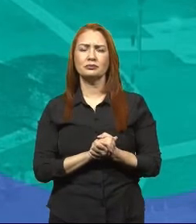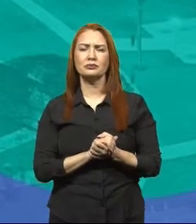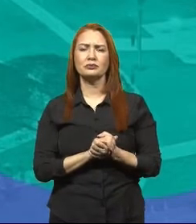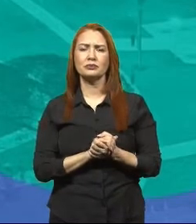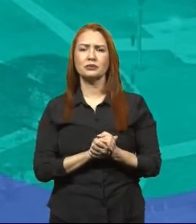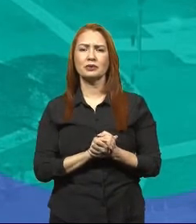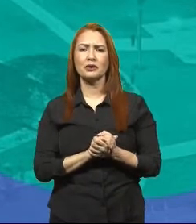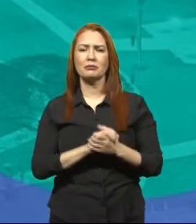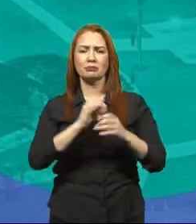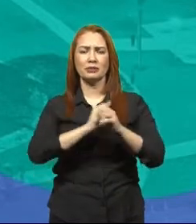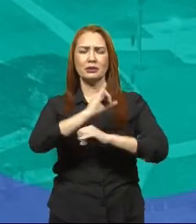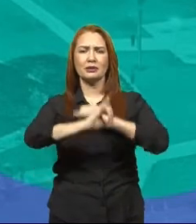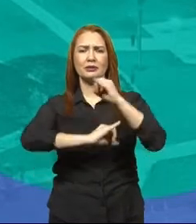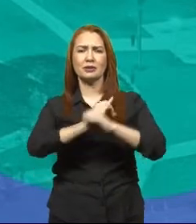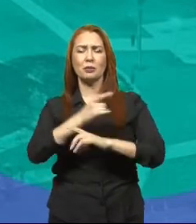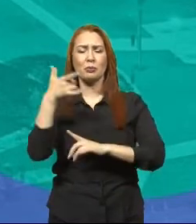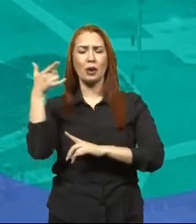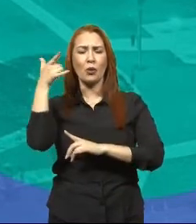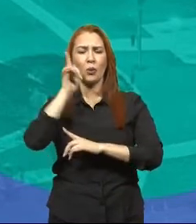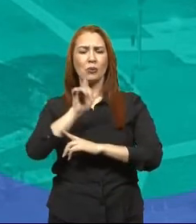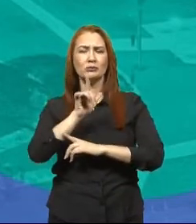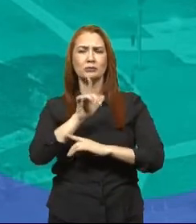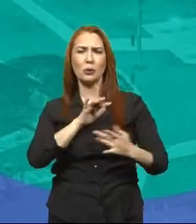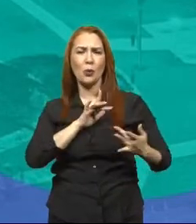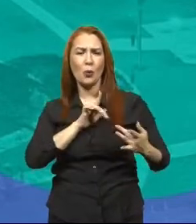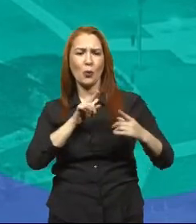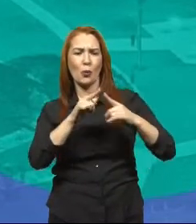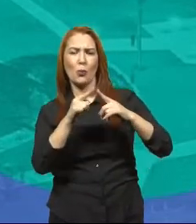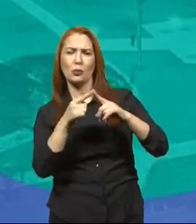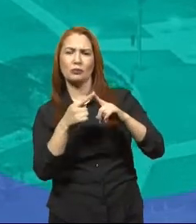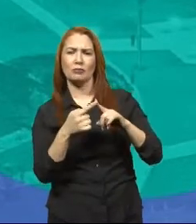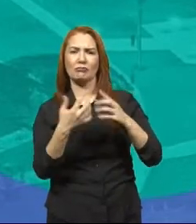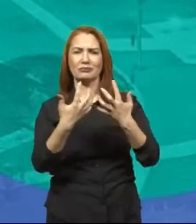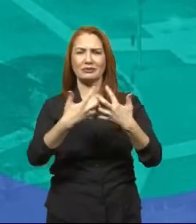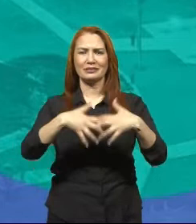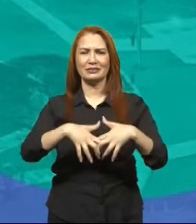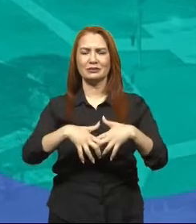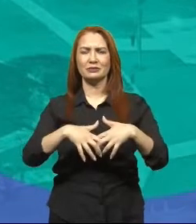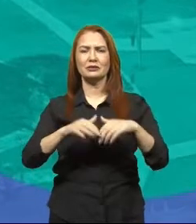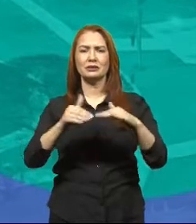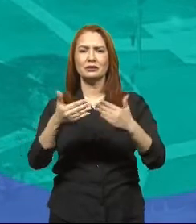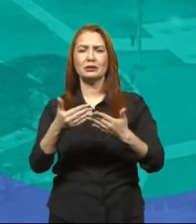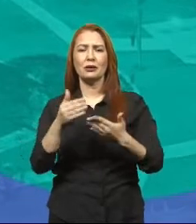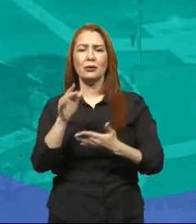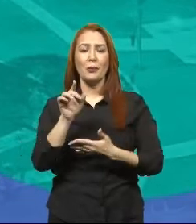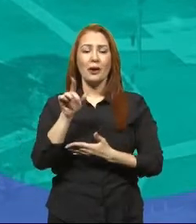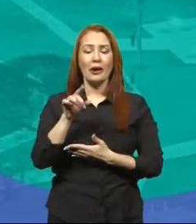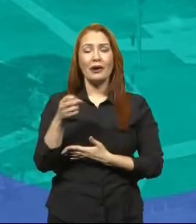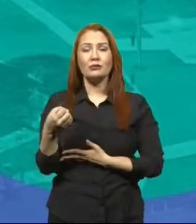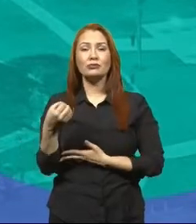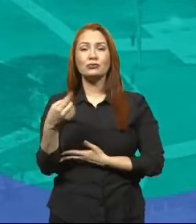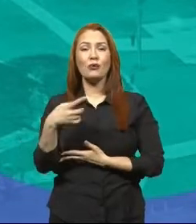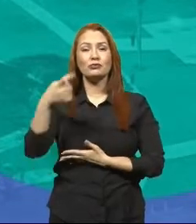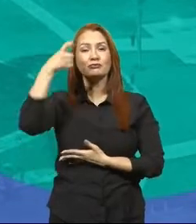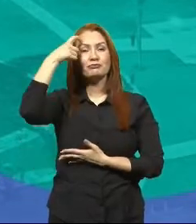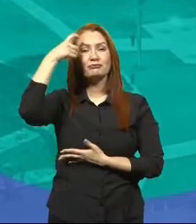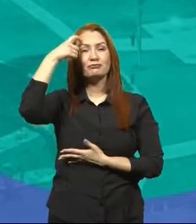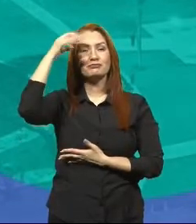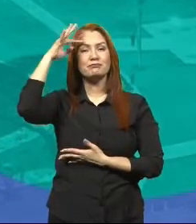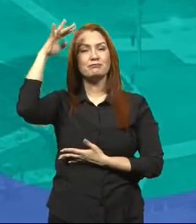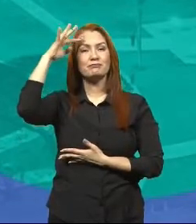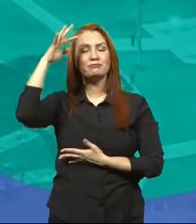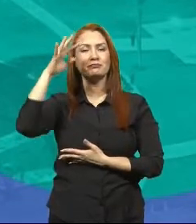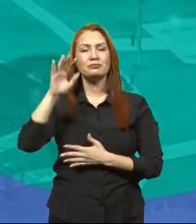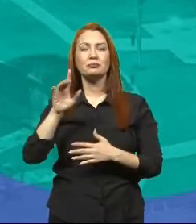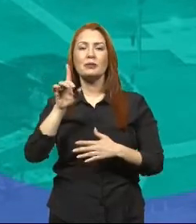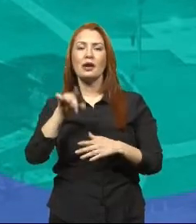equipamentos sem fio. Então isso daí traz novas perspectivas, você poder rearranjar